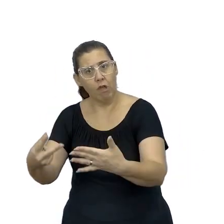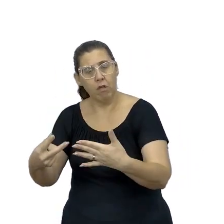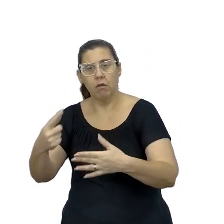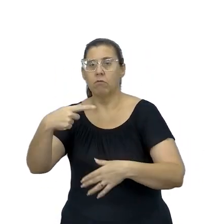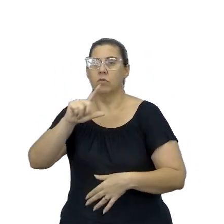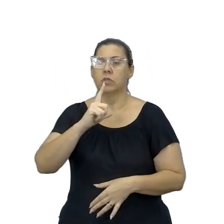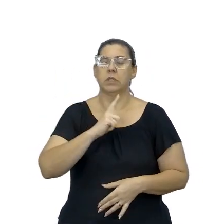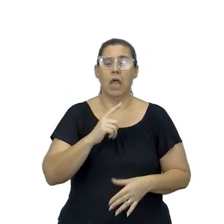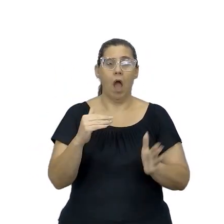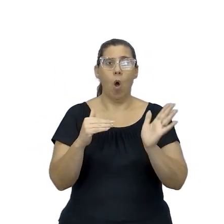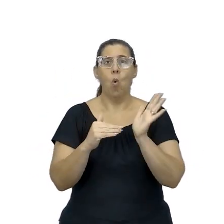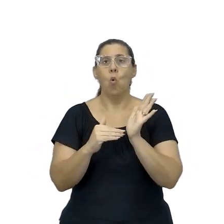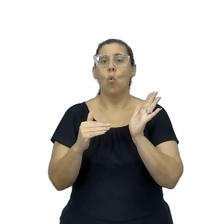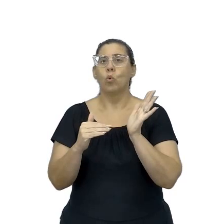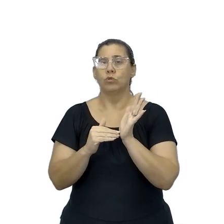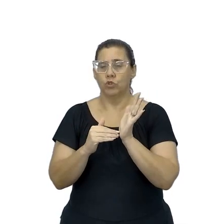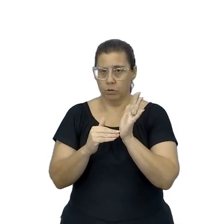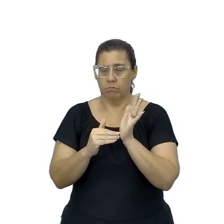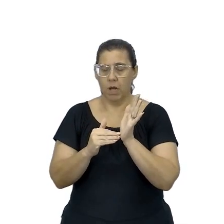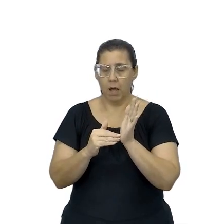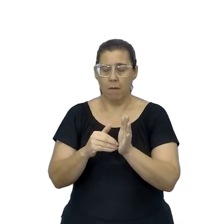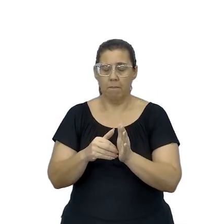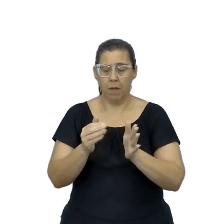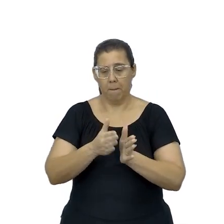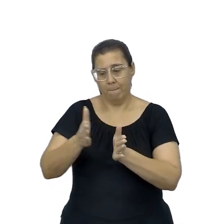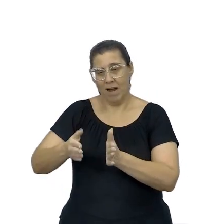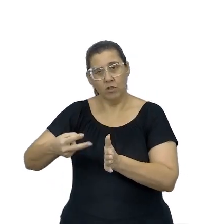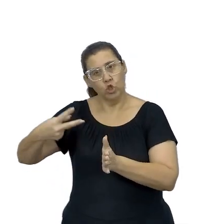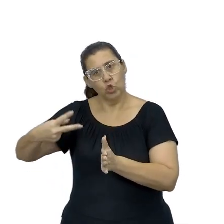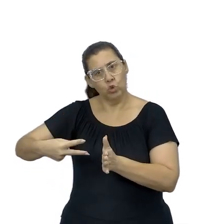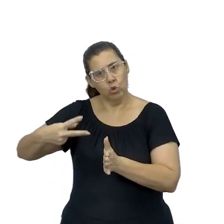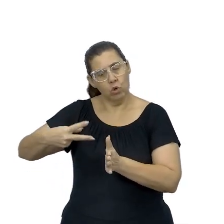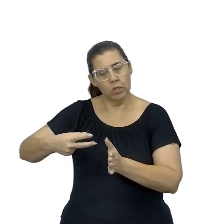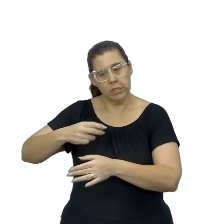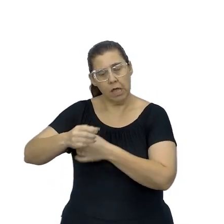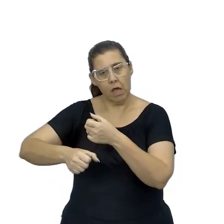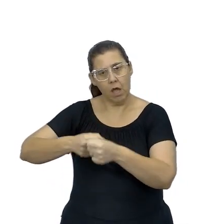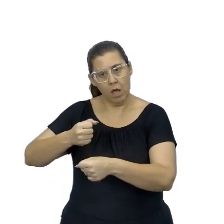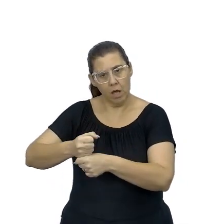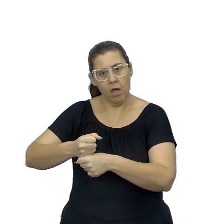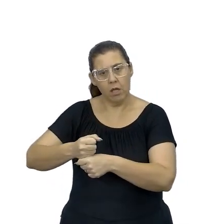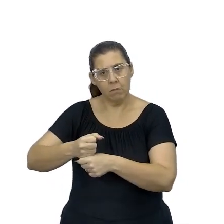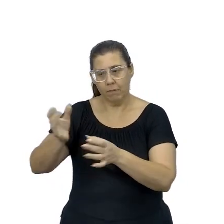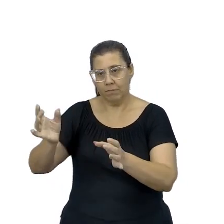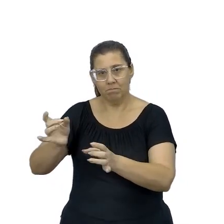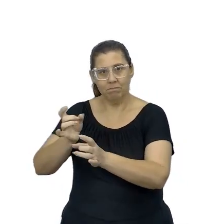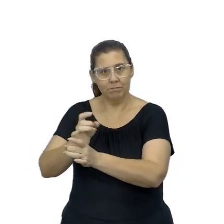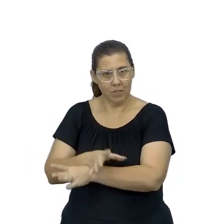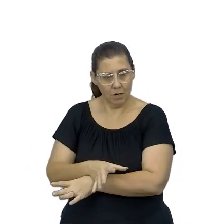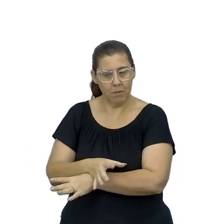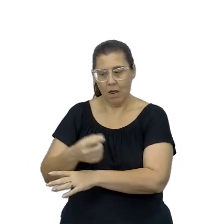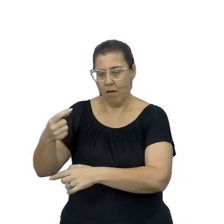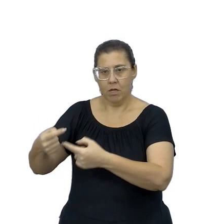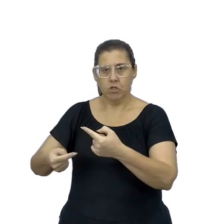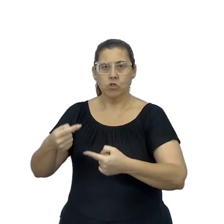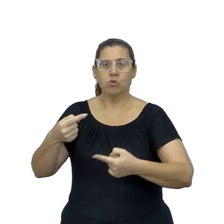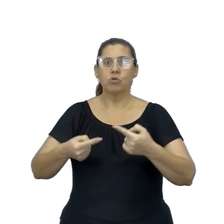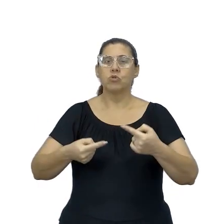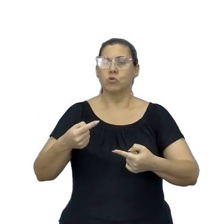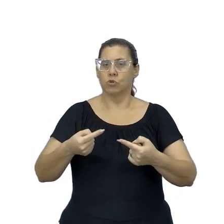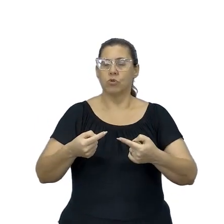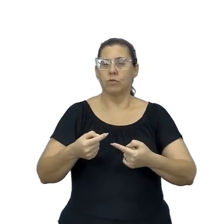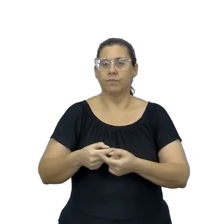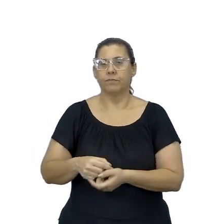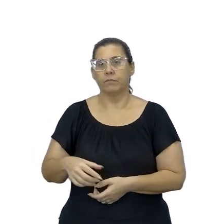então, ter a última, né, a parte 2 da formação ano e série, para dar o fechamento nessas discussões sobre